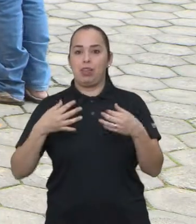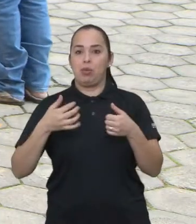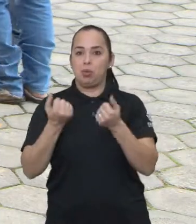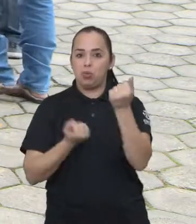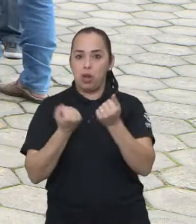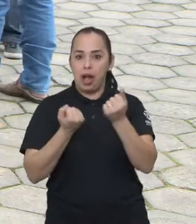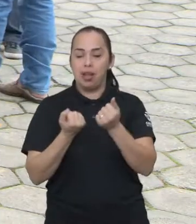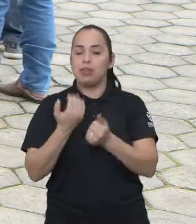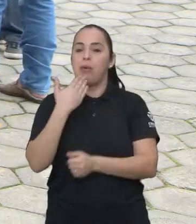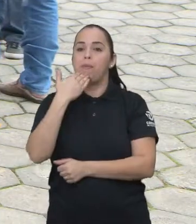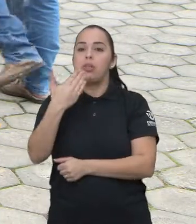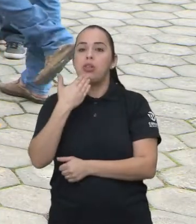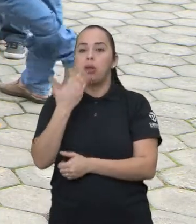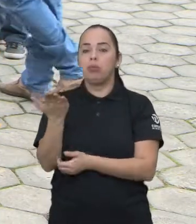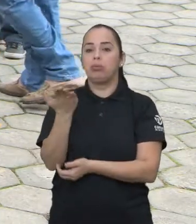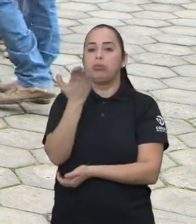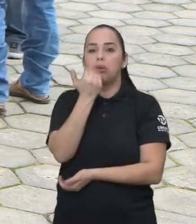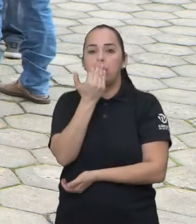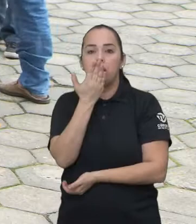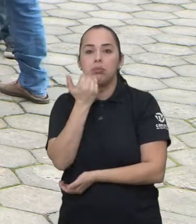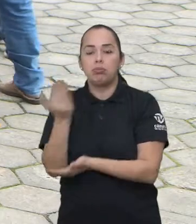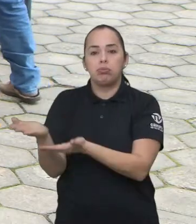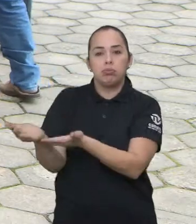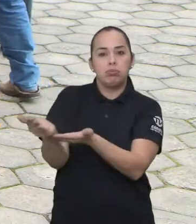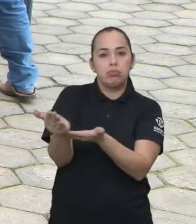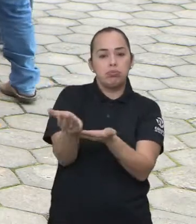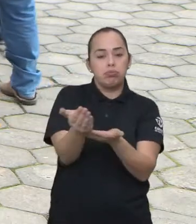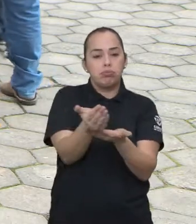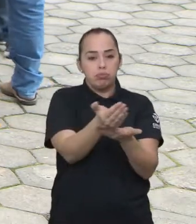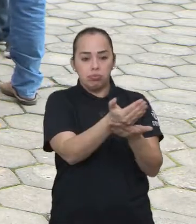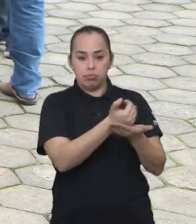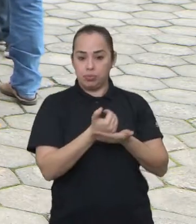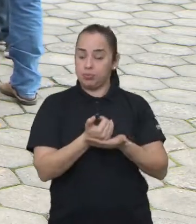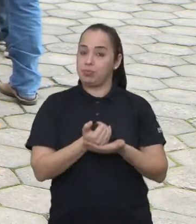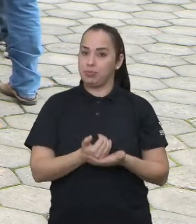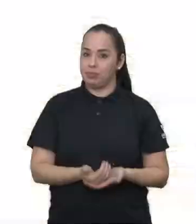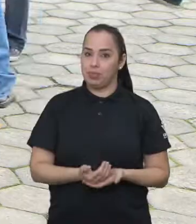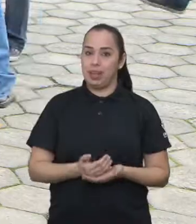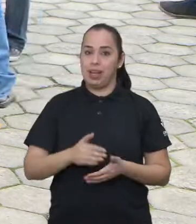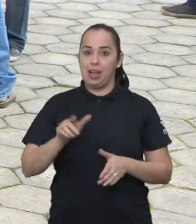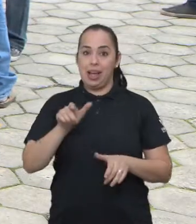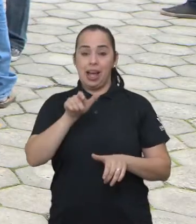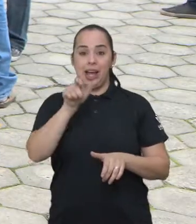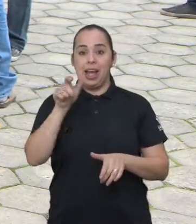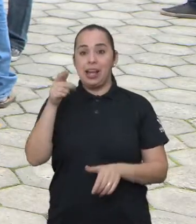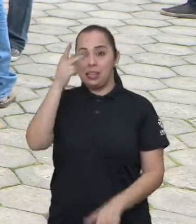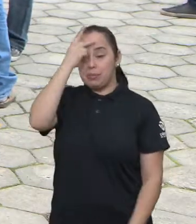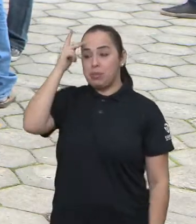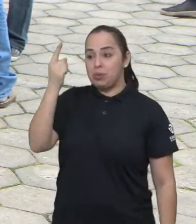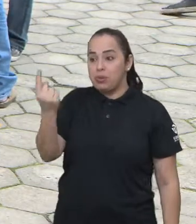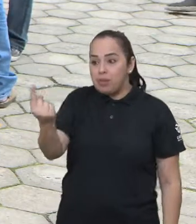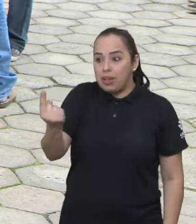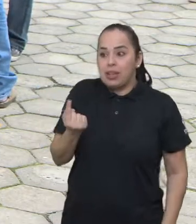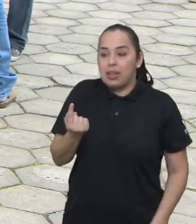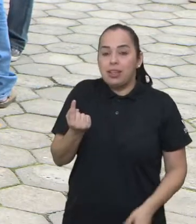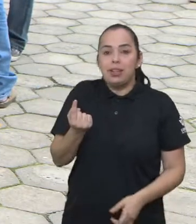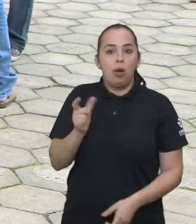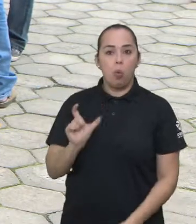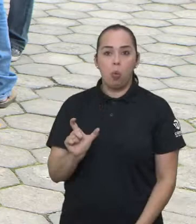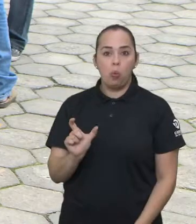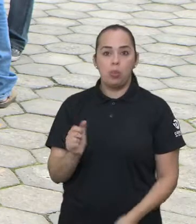voluntários e ele vai pegando os alimentos que nós recebemos como doação tem gente que vem aqui Traz um